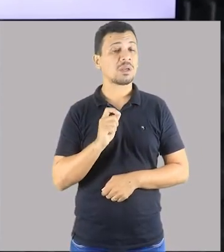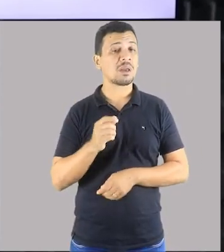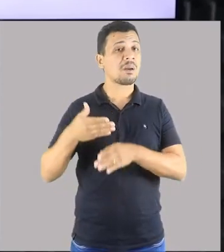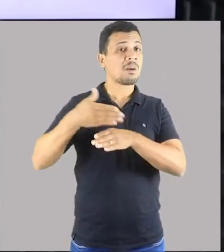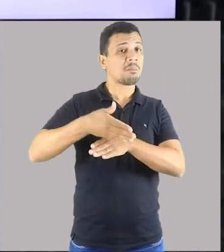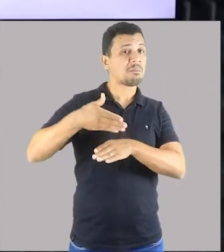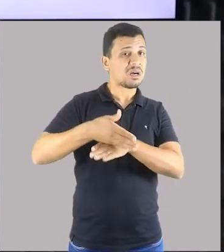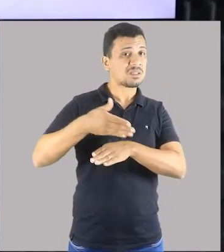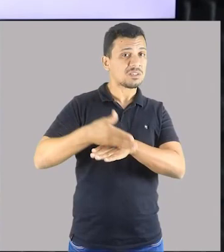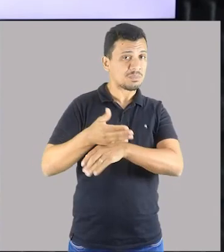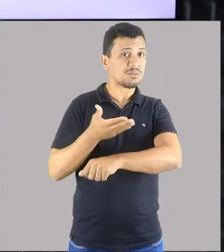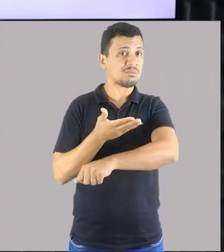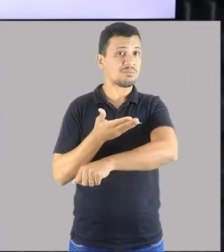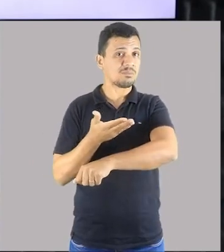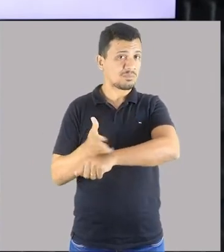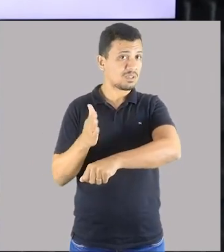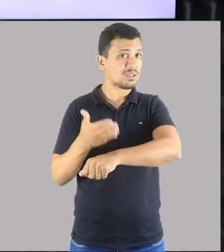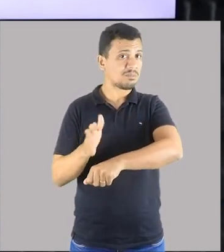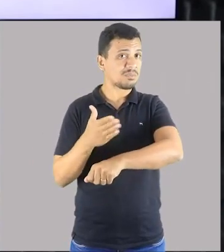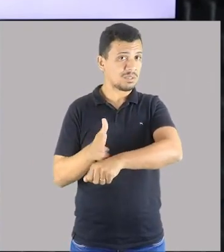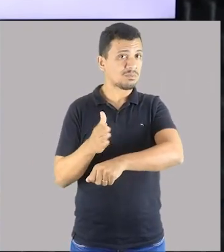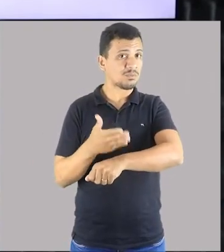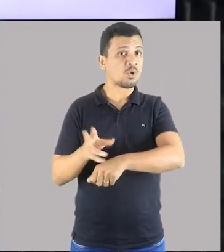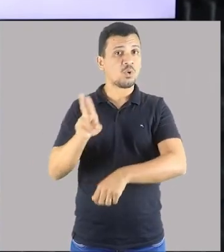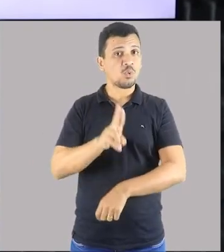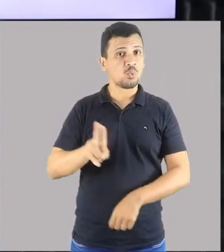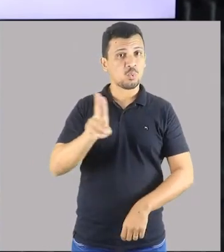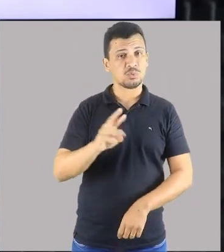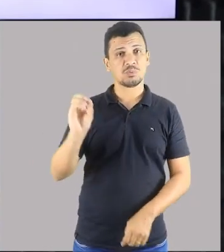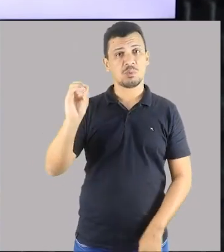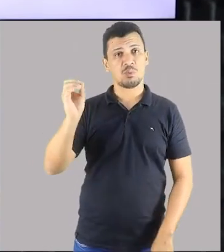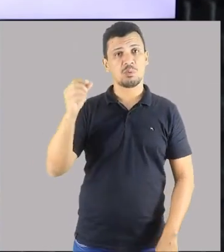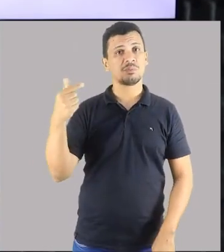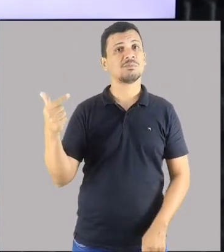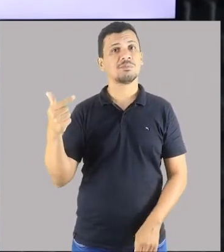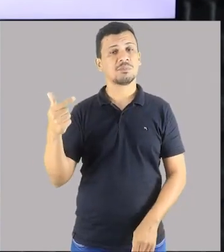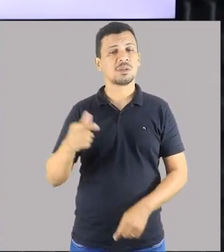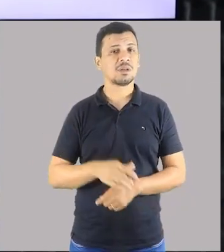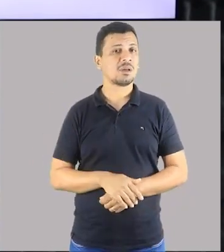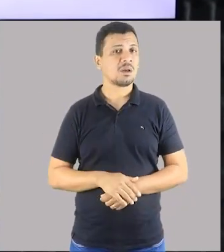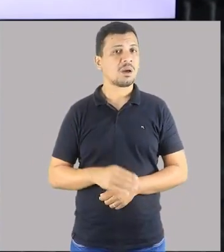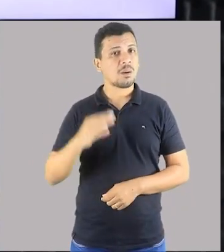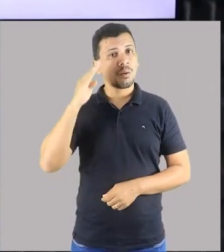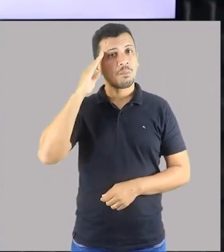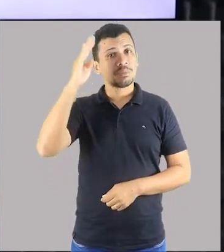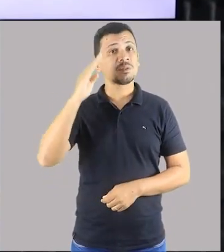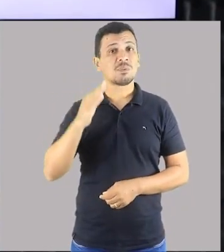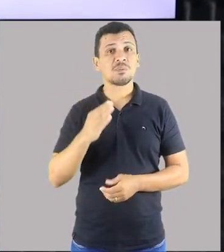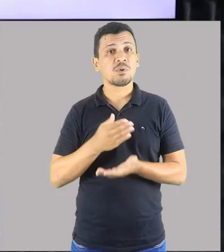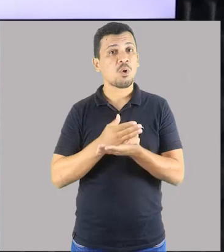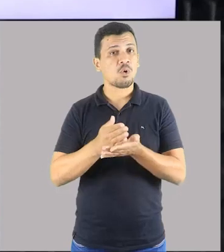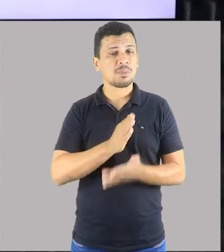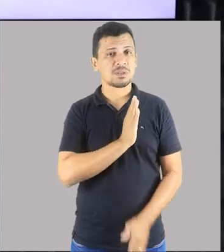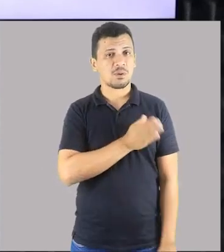participando de treinamento aeróbico. Elas vão ser mais predominantes a partir do coração